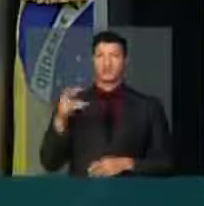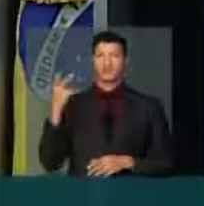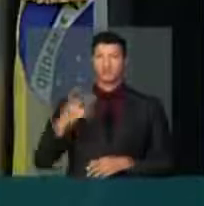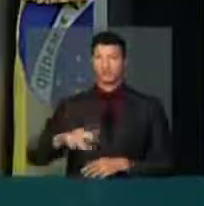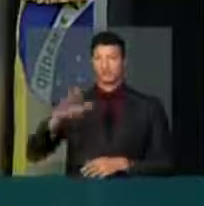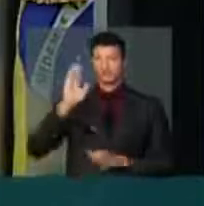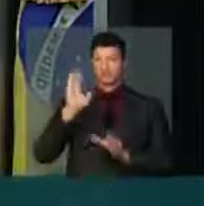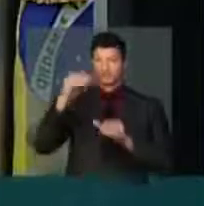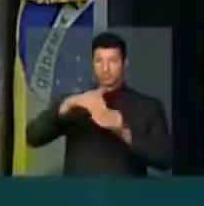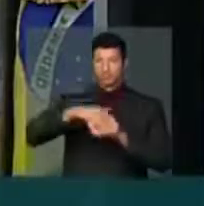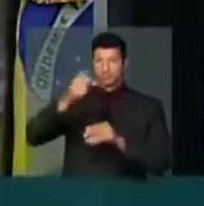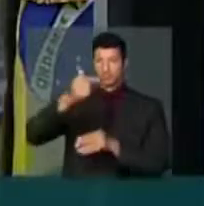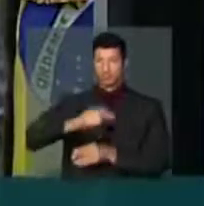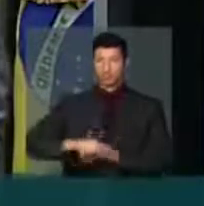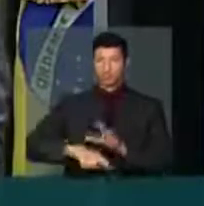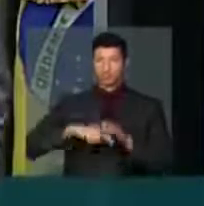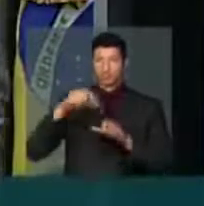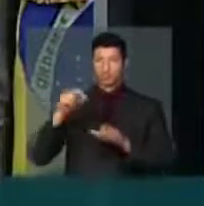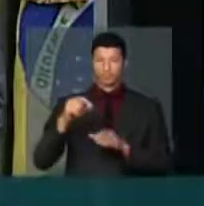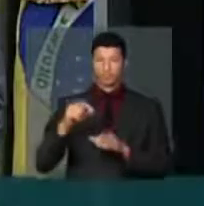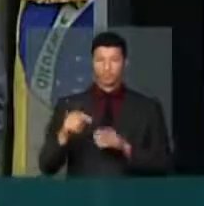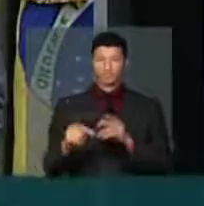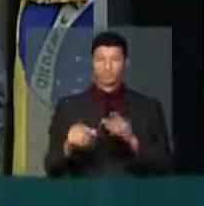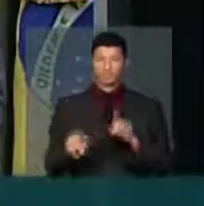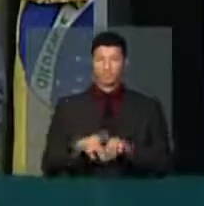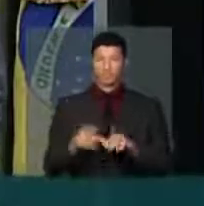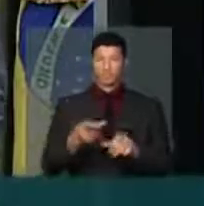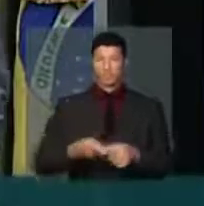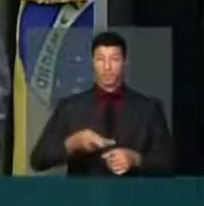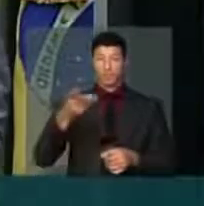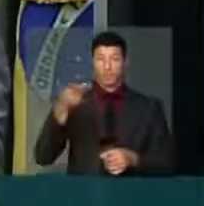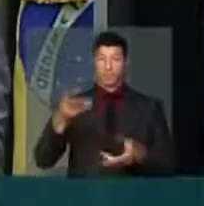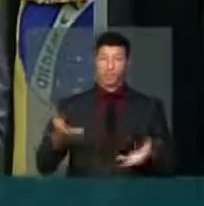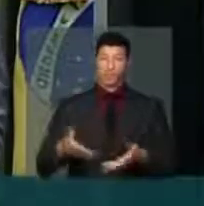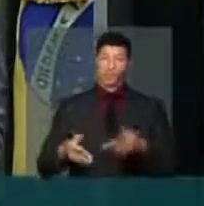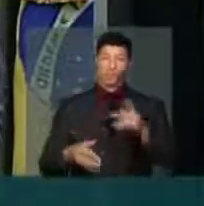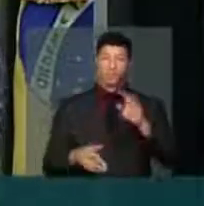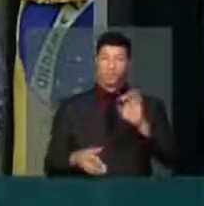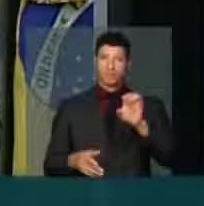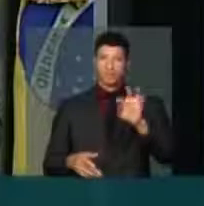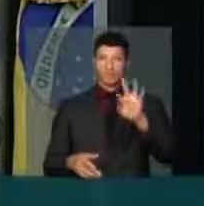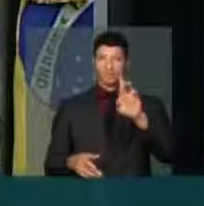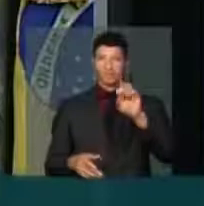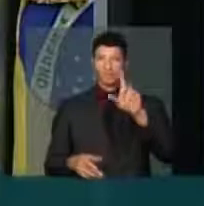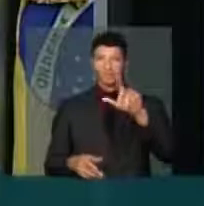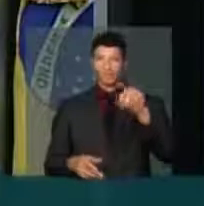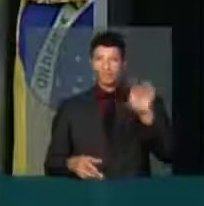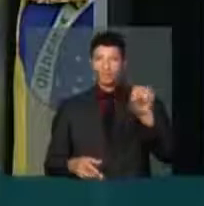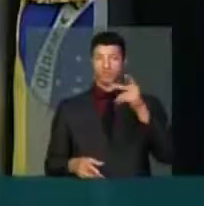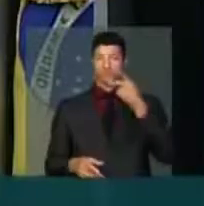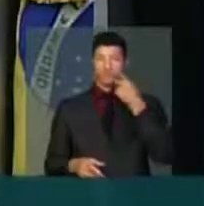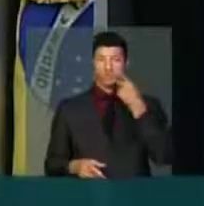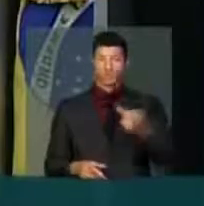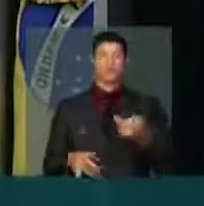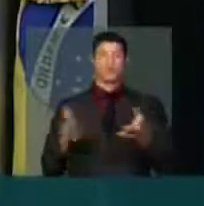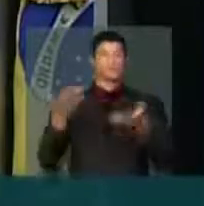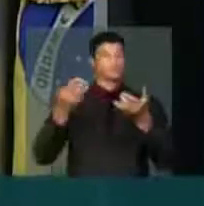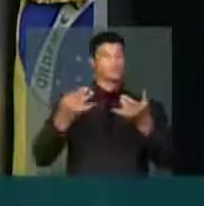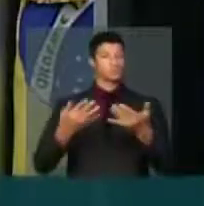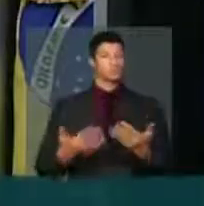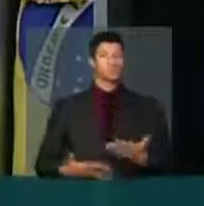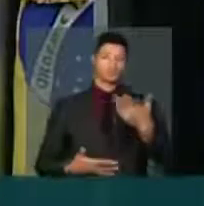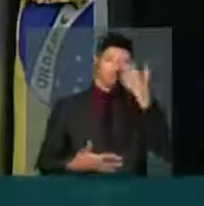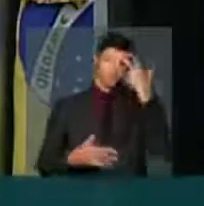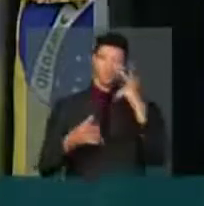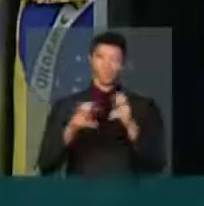sua reeleição. O caso da Petrobras, o petrolão, fala por si mesmo.